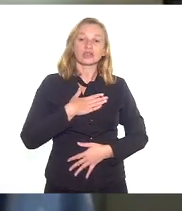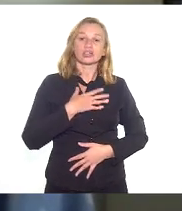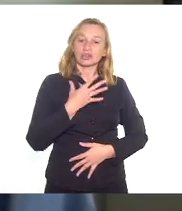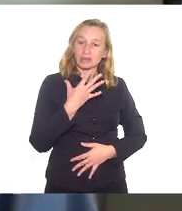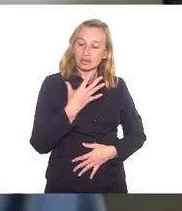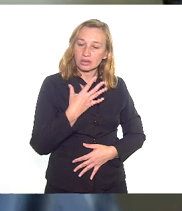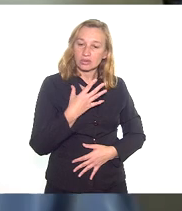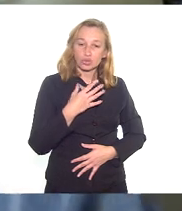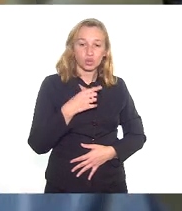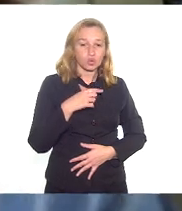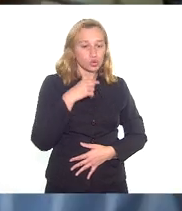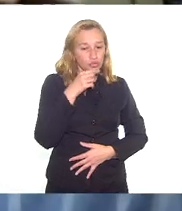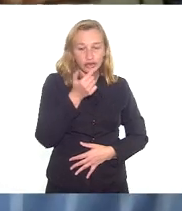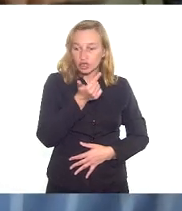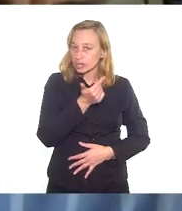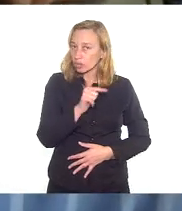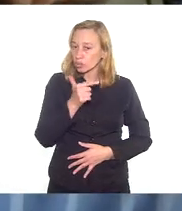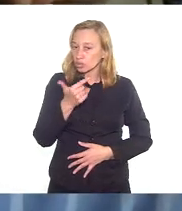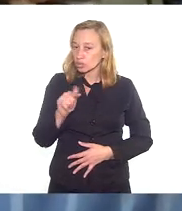dúvida nenhuma,